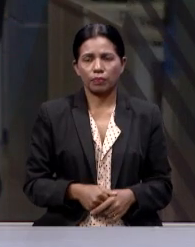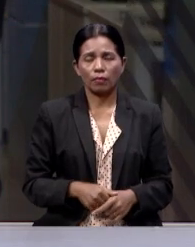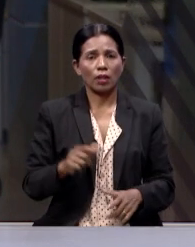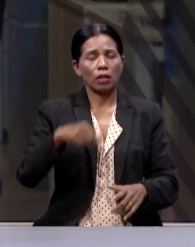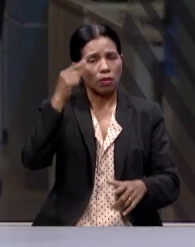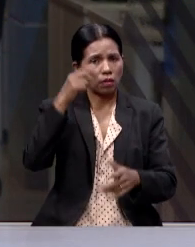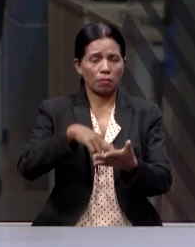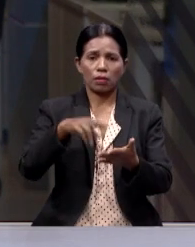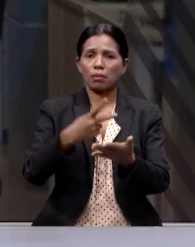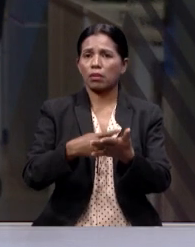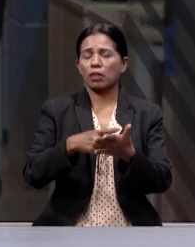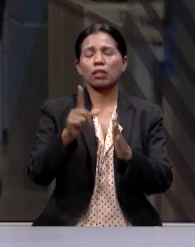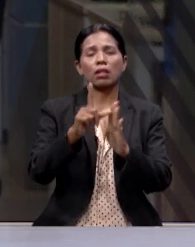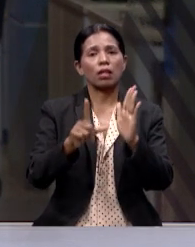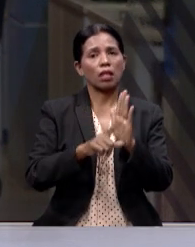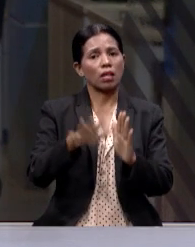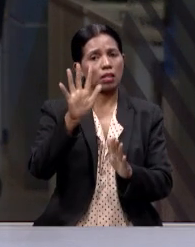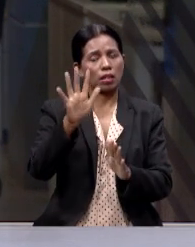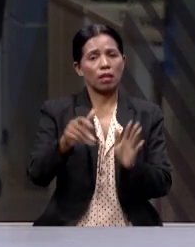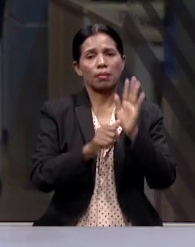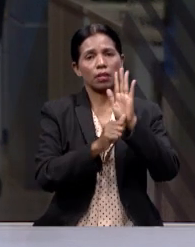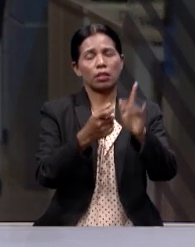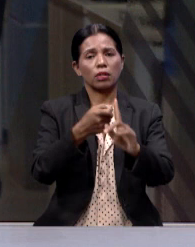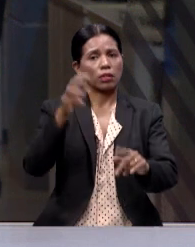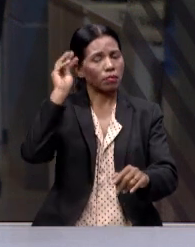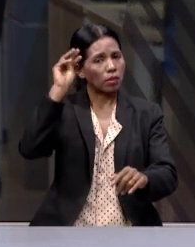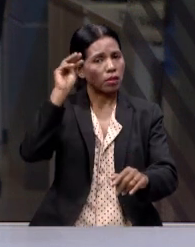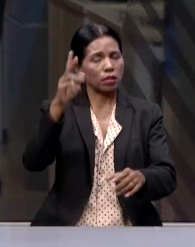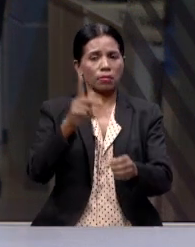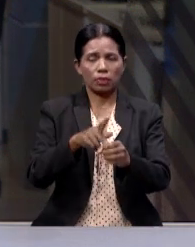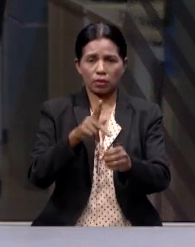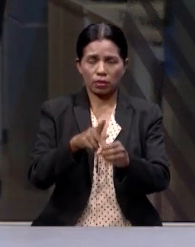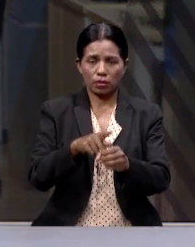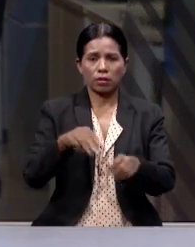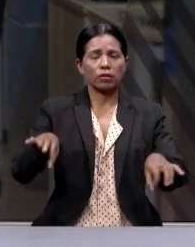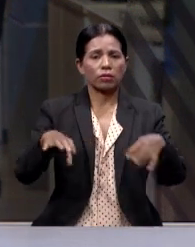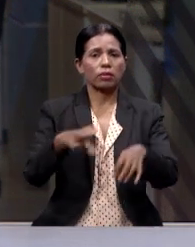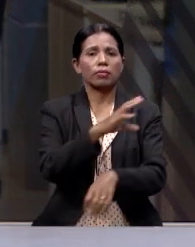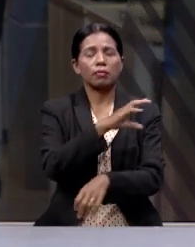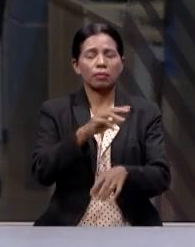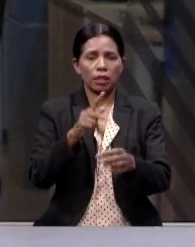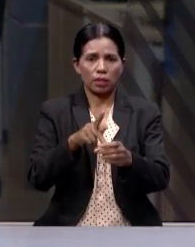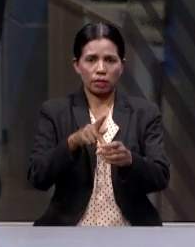Governo aprova projeto de resolução Lima, NBE apresenta Rússia Ministro Petróleo no Recursos Minerais.